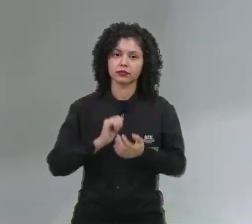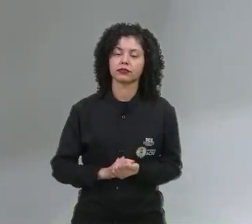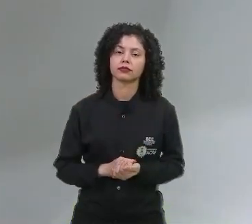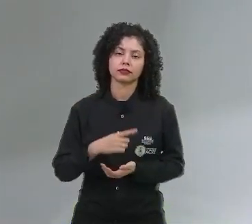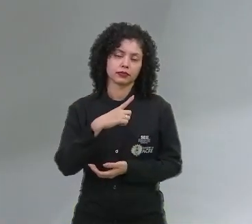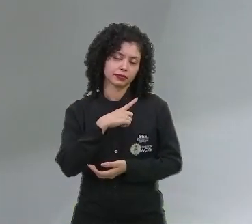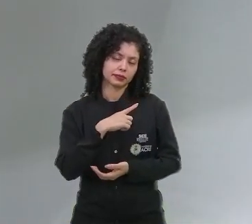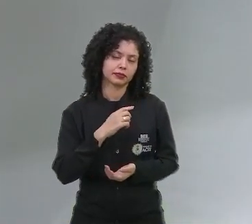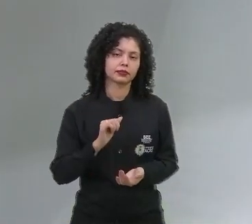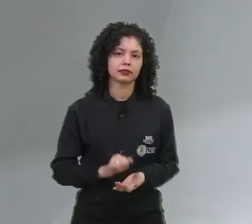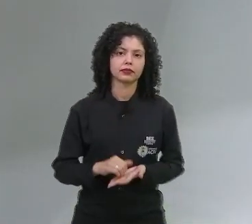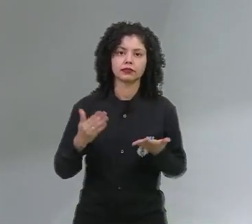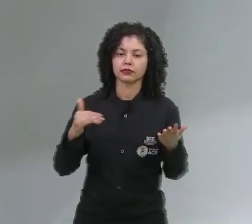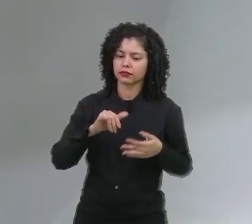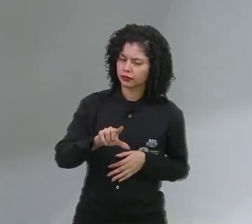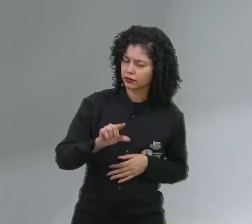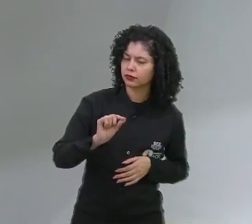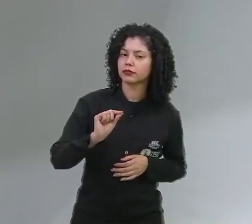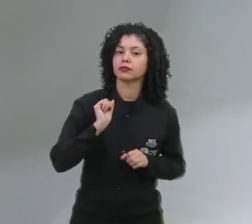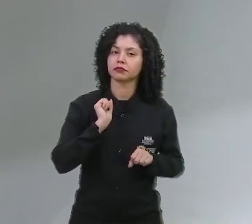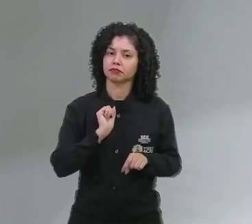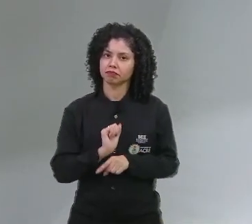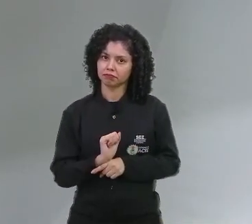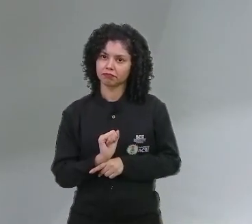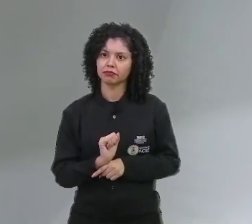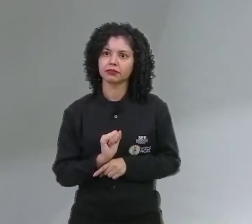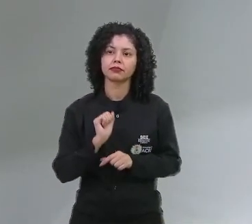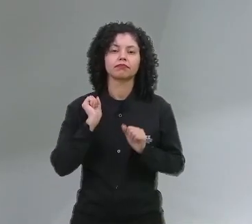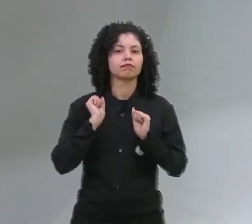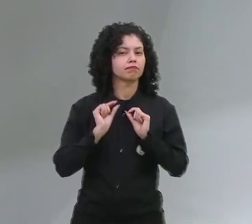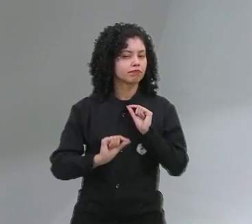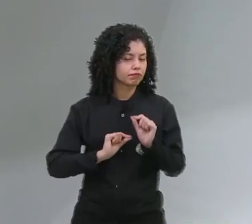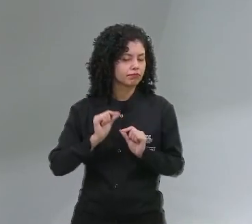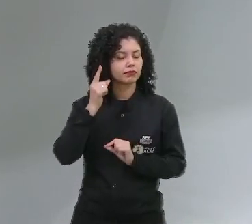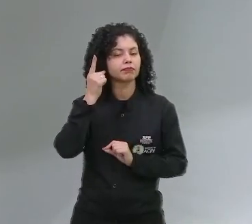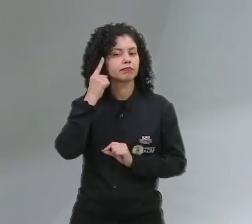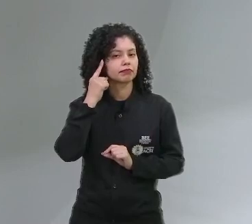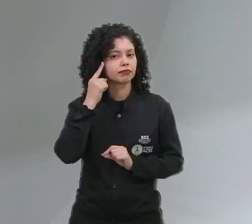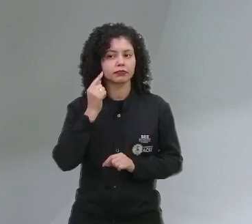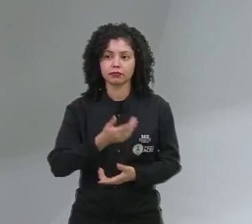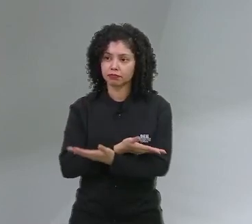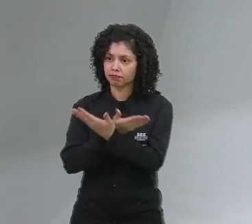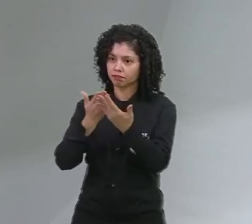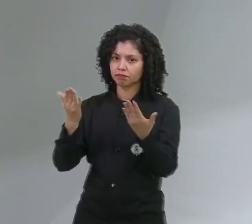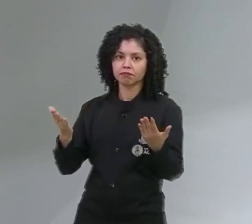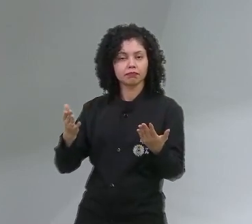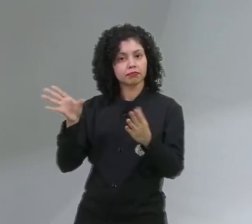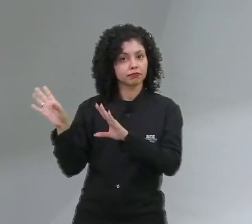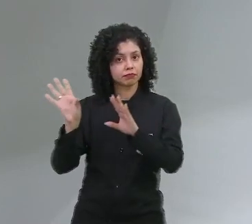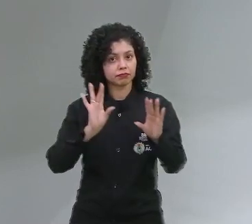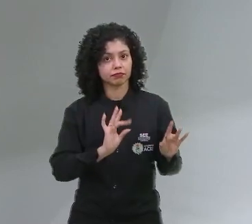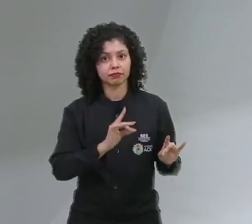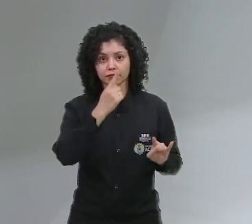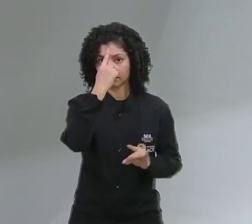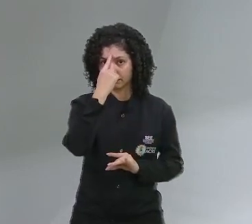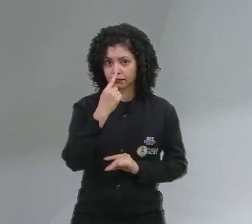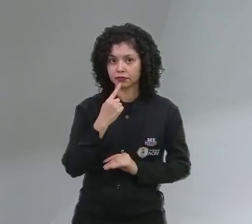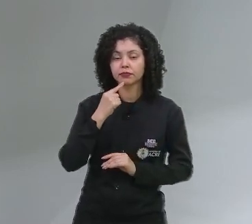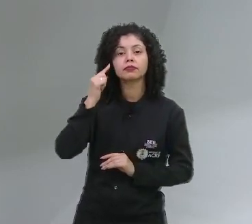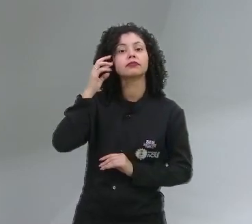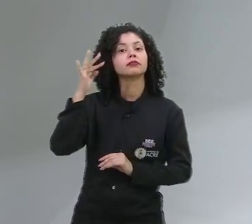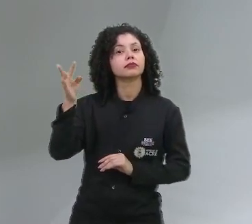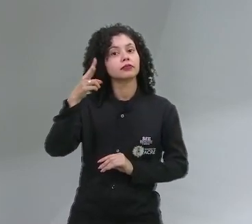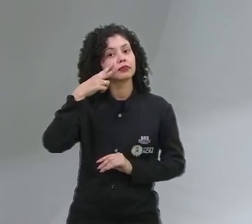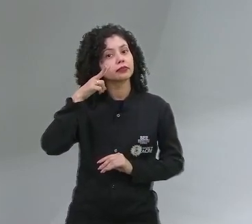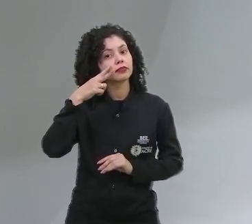abordados. Então, você vai ter oportunidade de parar, analisar o seu meio, né, e trazer o seu olhar